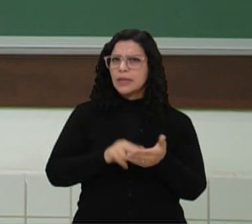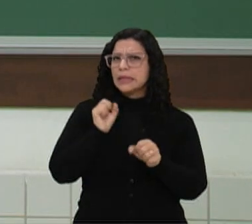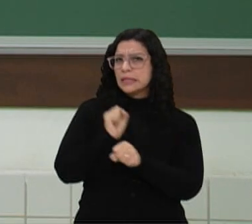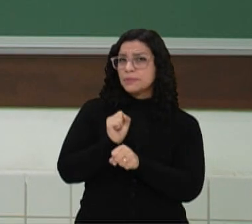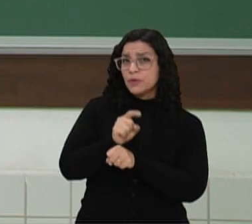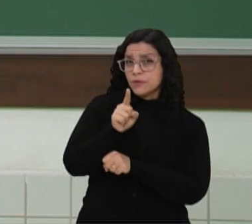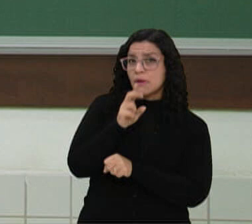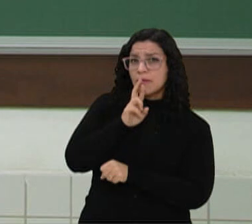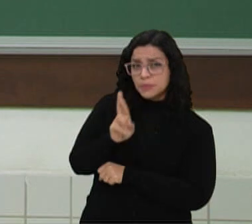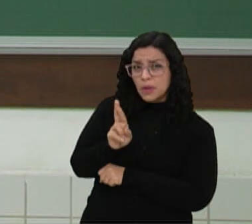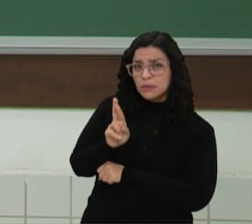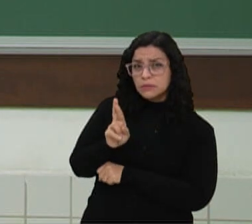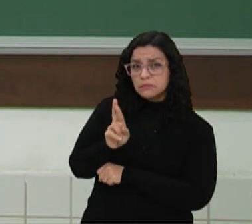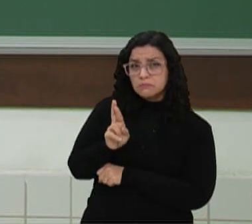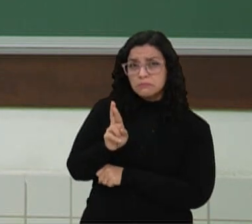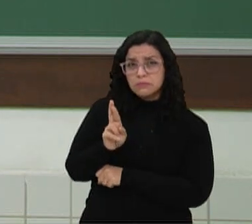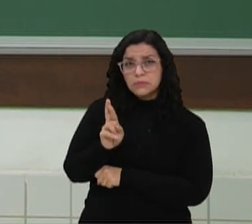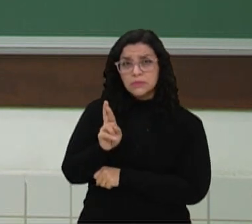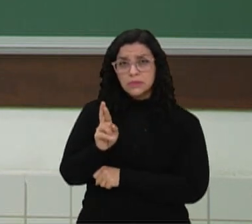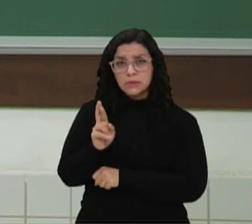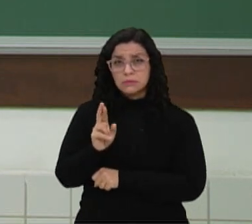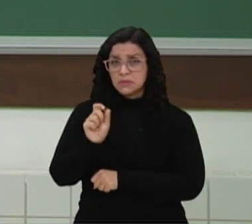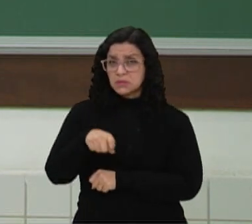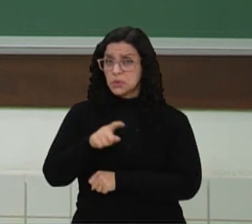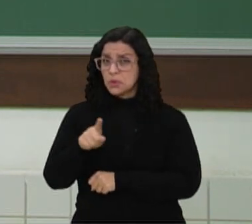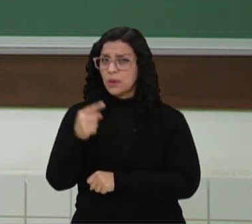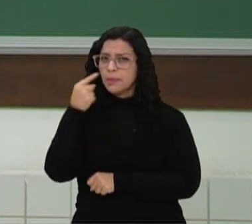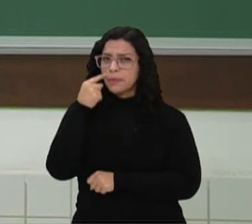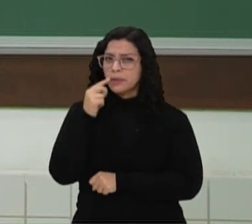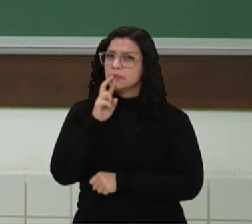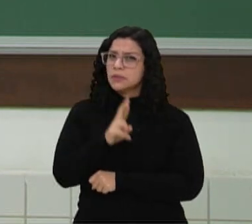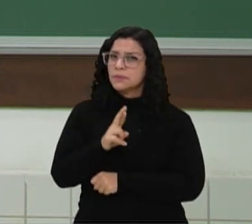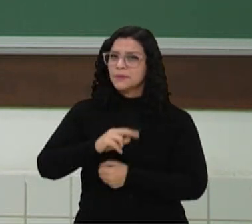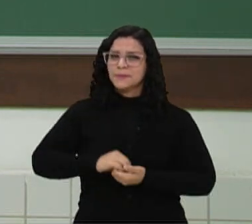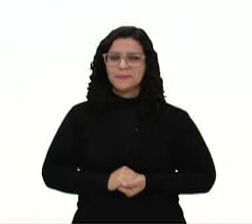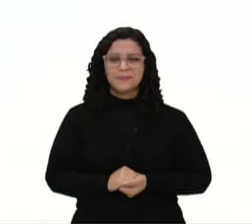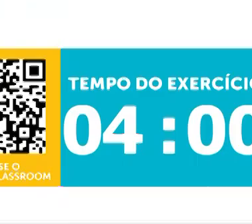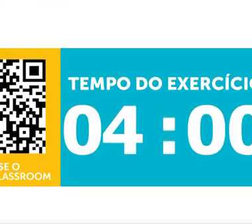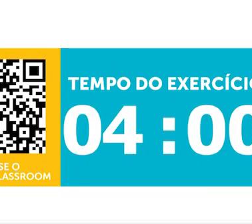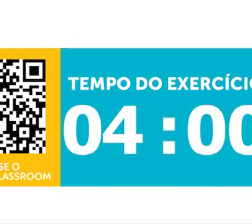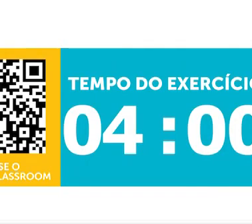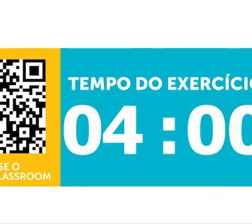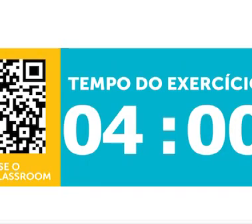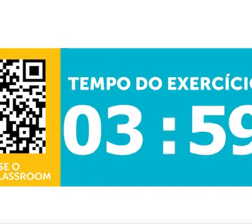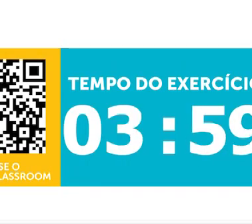está esperando uma resposta do leitor? Pense e responda.